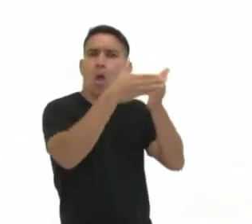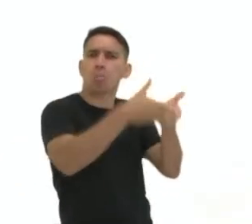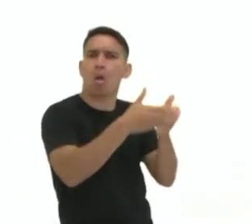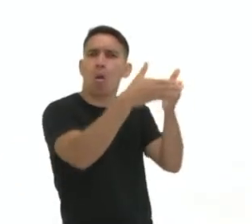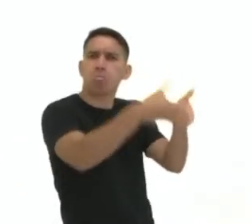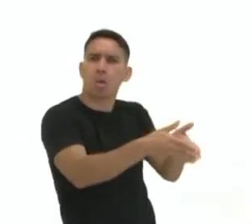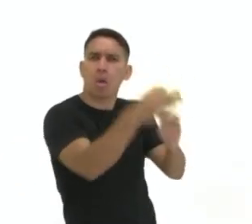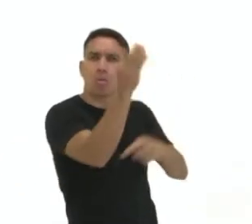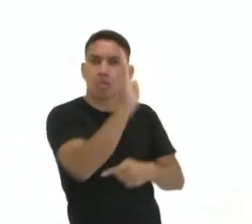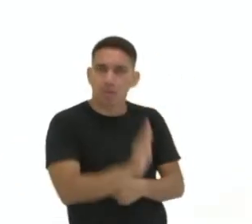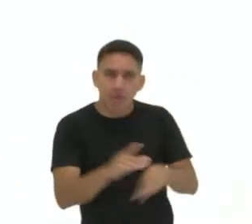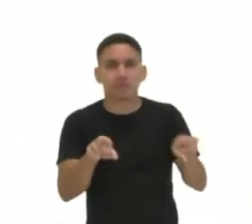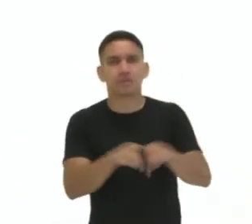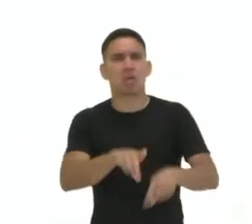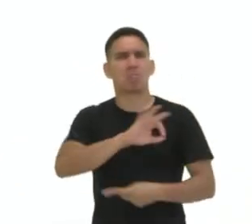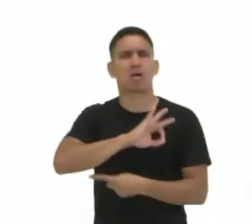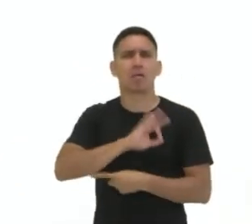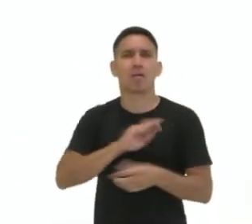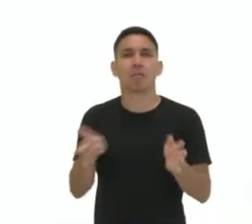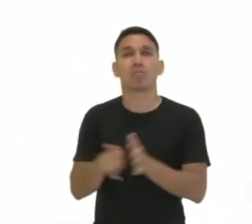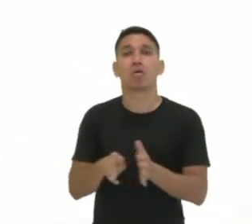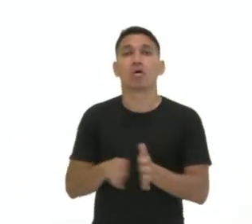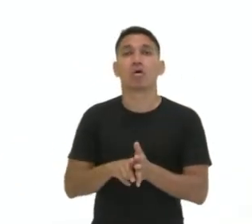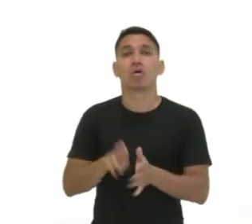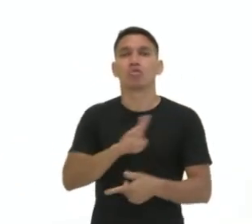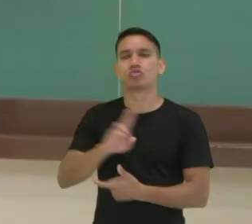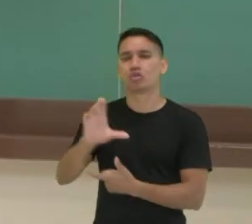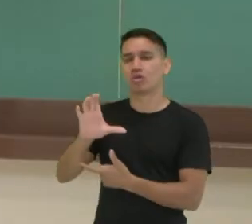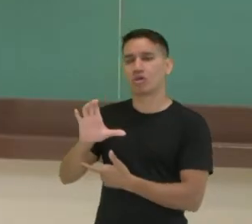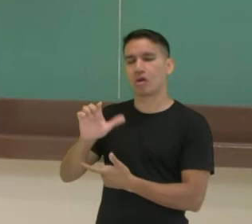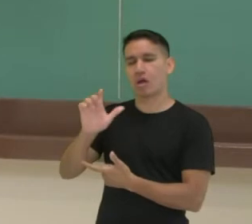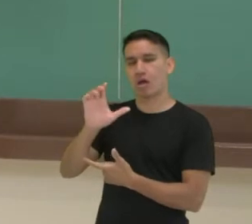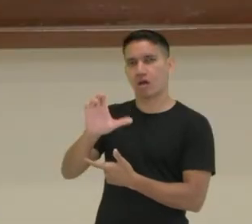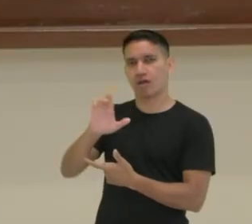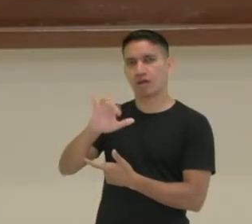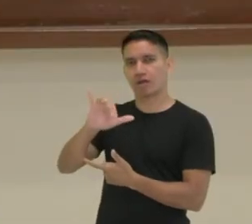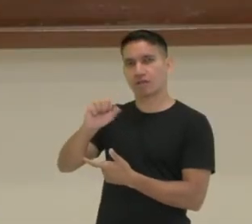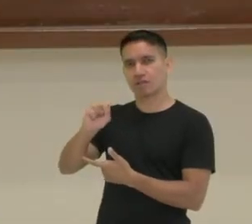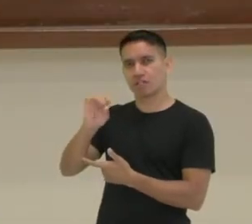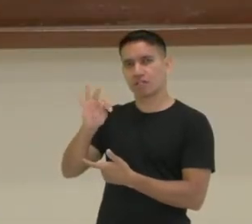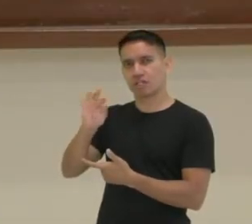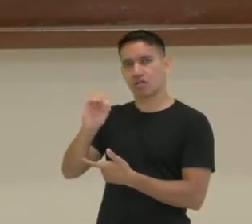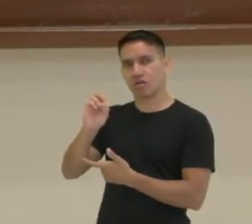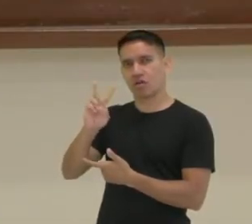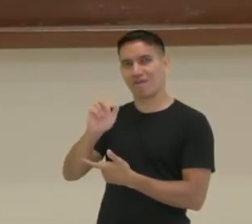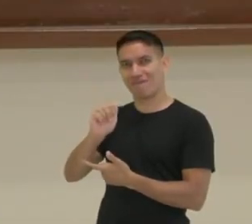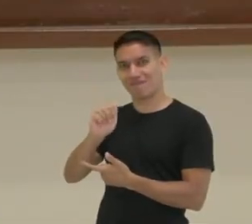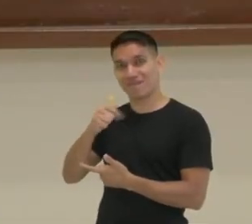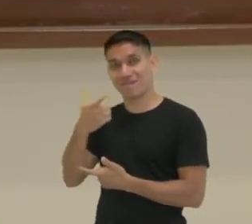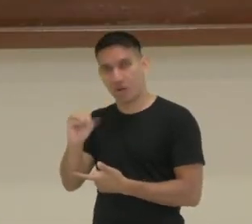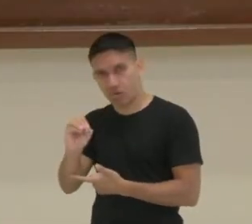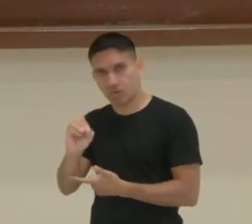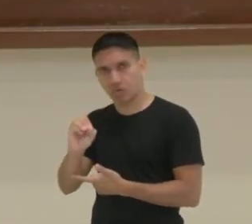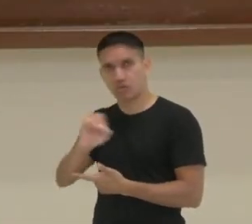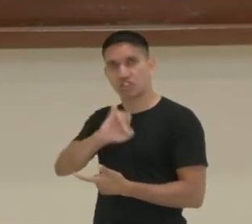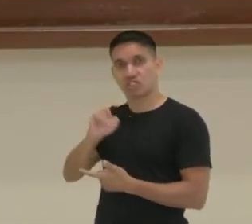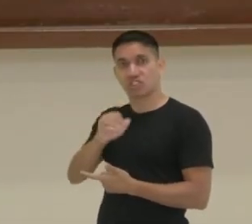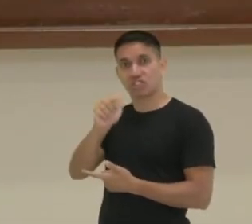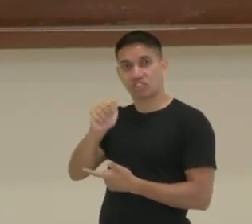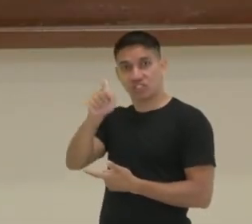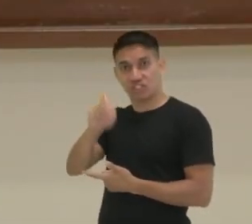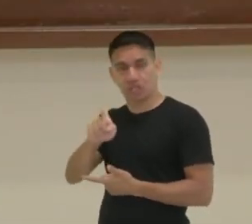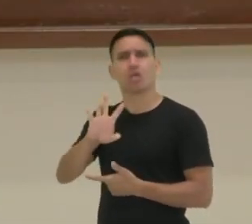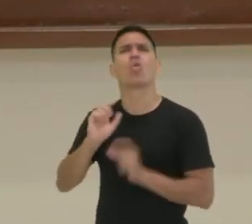expedições policiadoras comandadas por Cristóvão Jacques. Ou seja, eles tiveram que mandar expedições